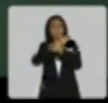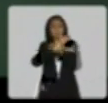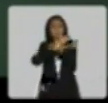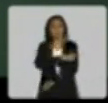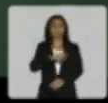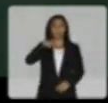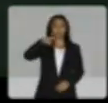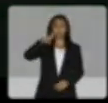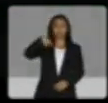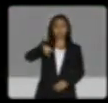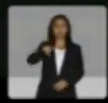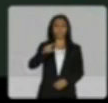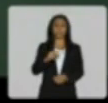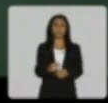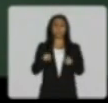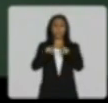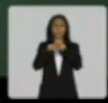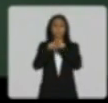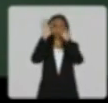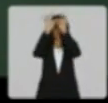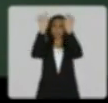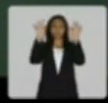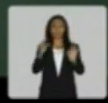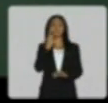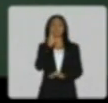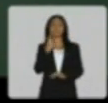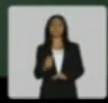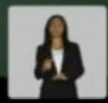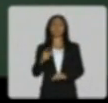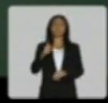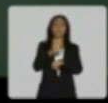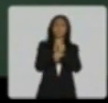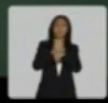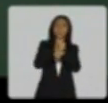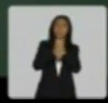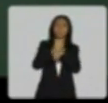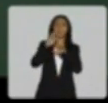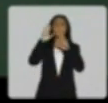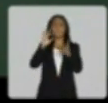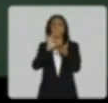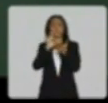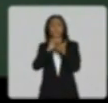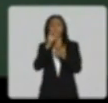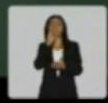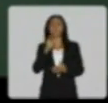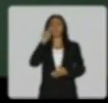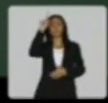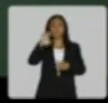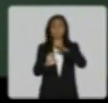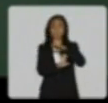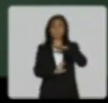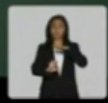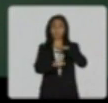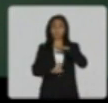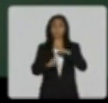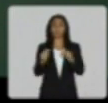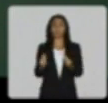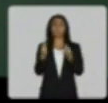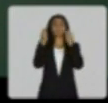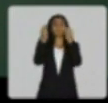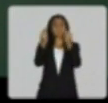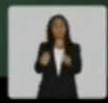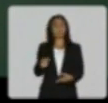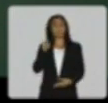estupro o nem da rocinha na propaganda o vice eu possa de humildes mas na vida real confessa que é dono de empresas que ele